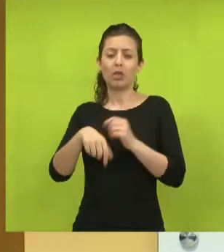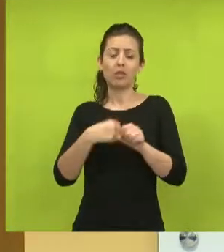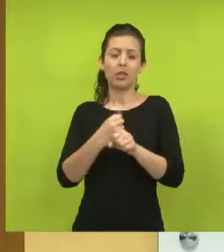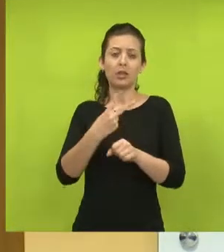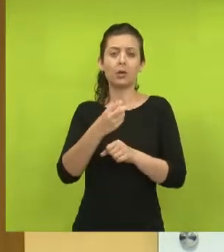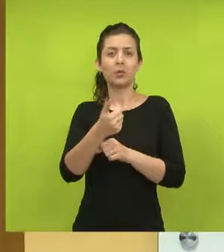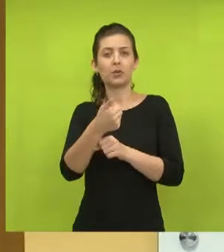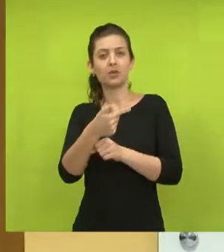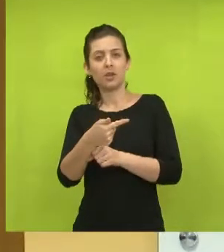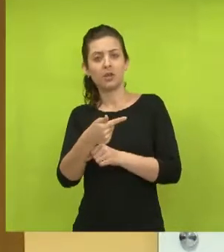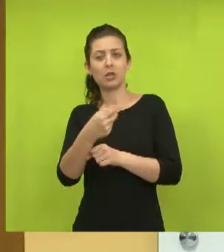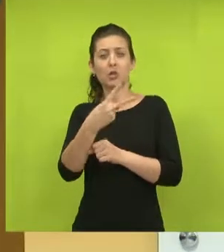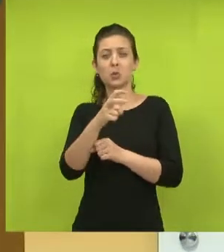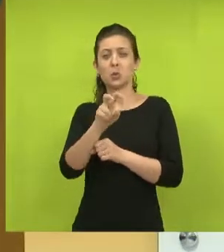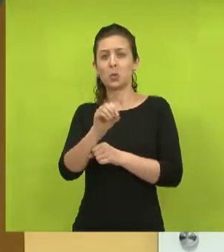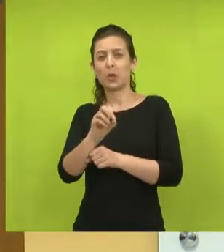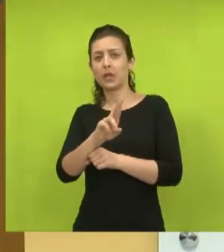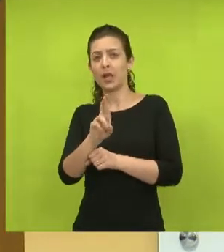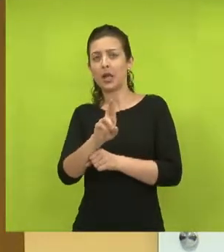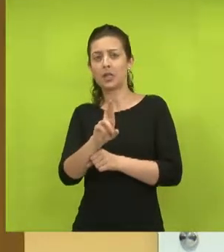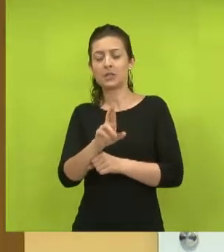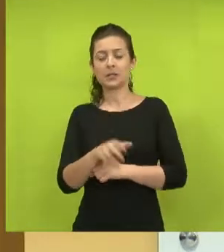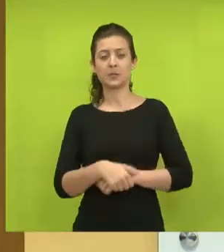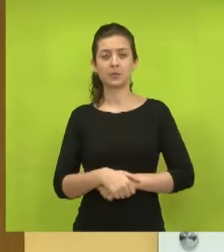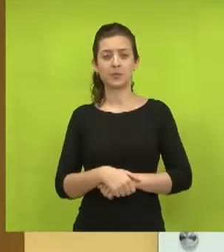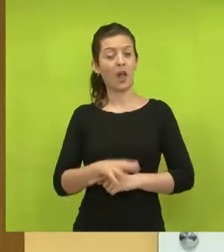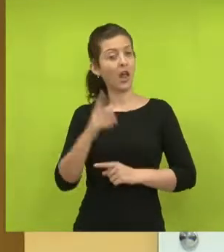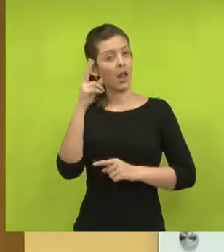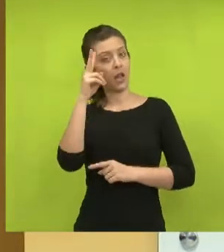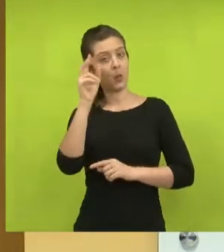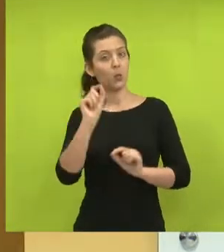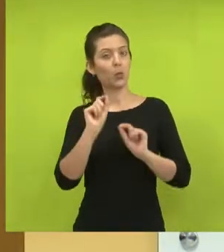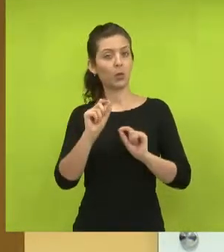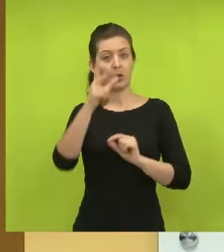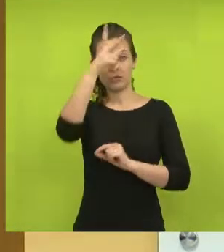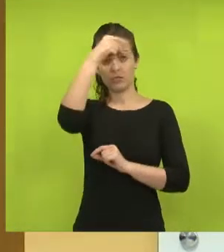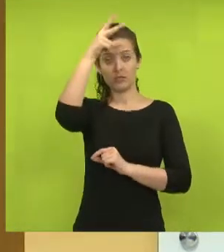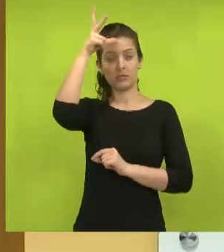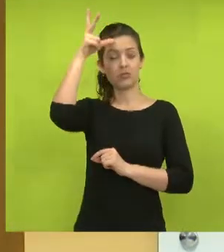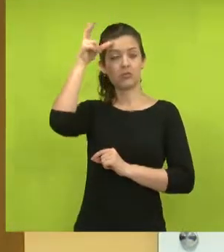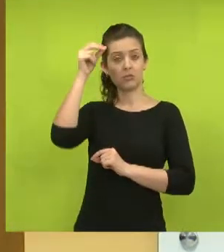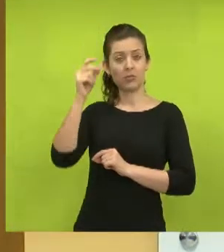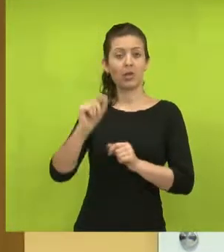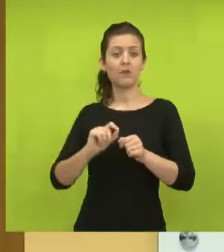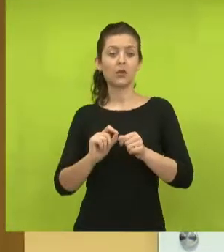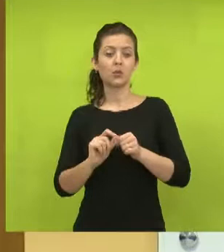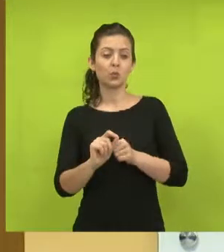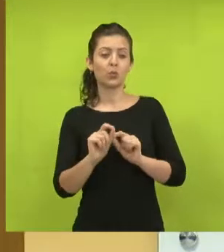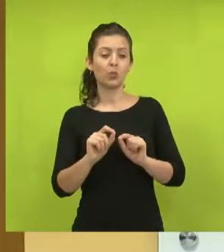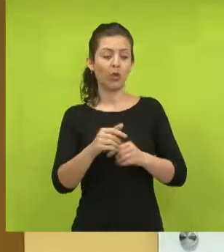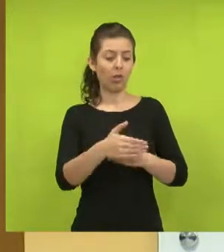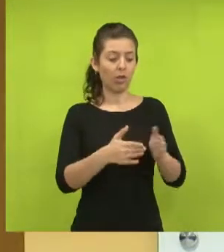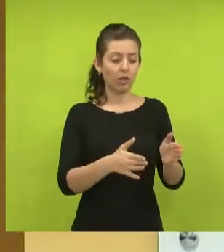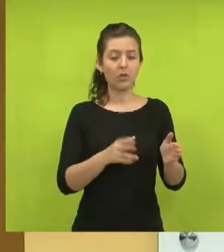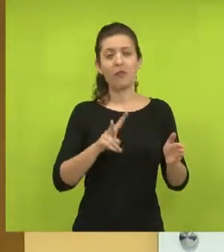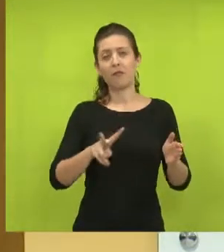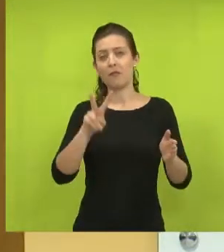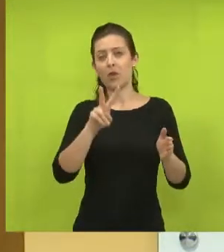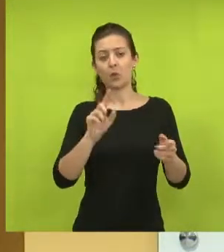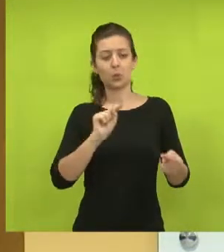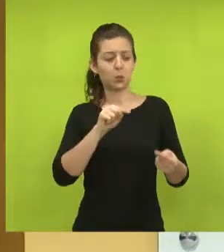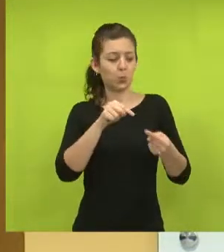2017, será de R$ 250. Só lembrando que a prefeitura vai fazer a cesta dela no valor